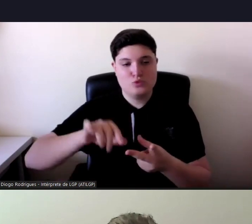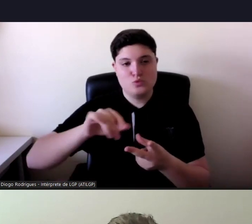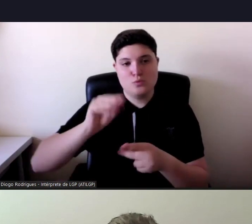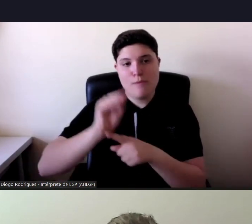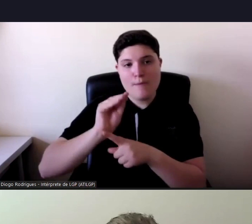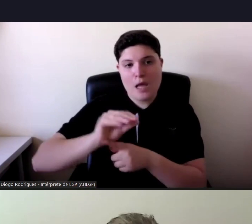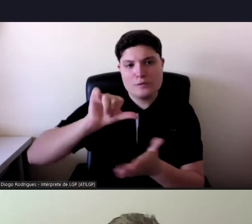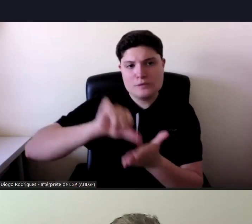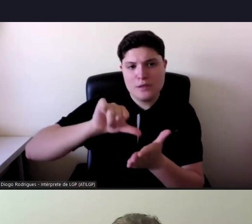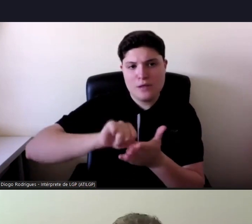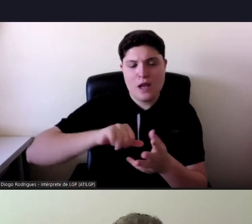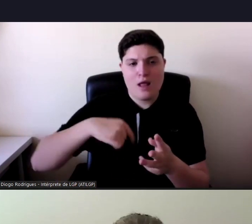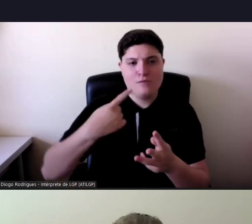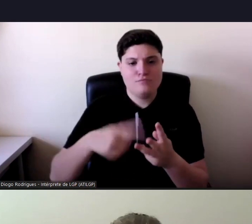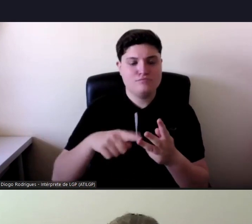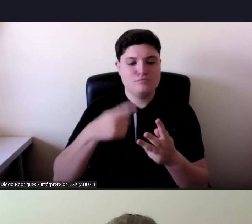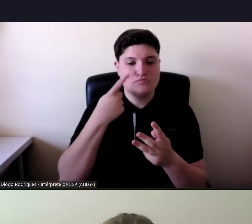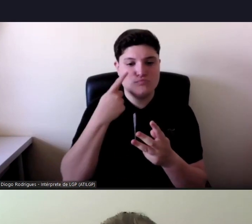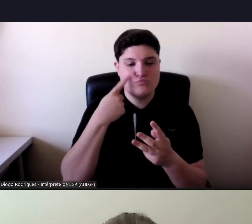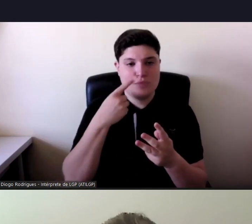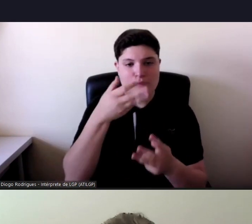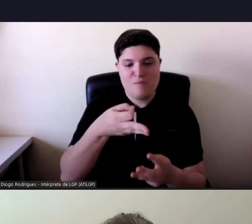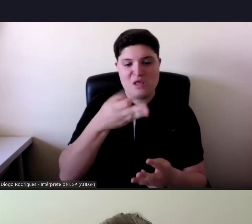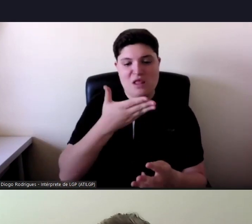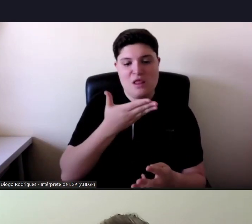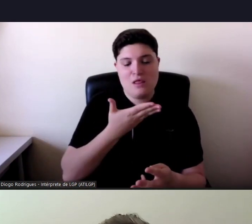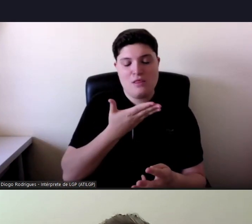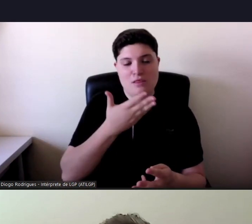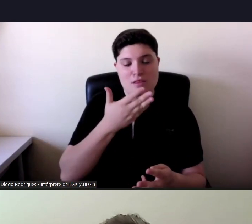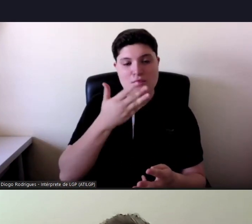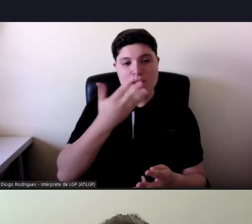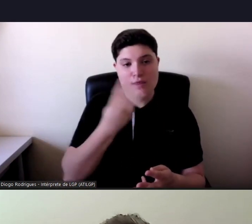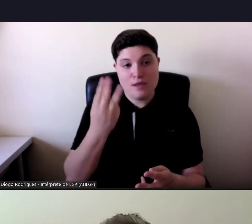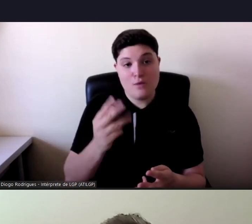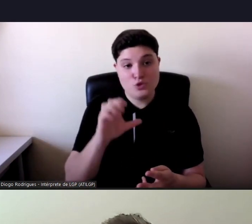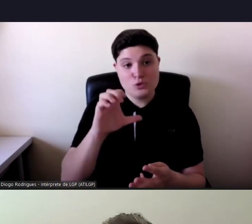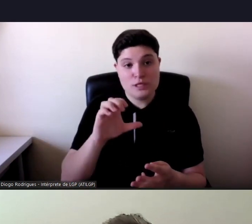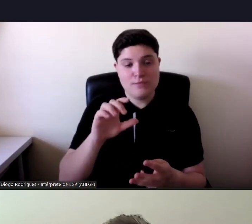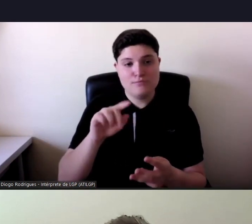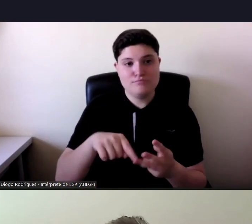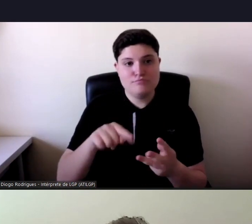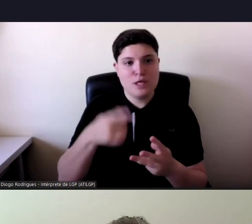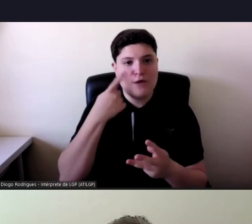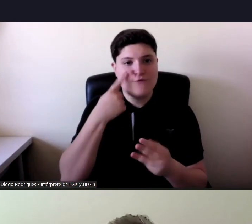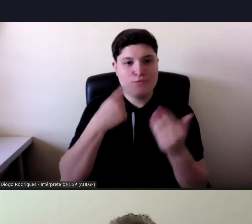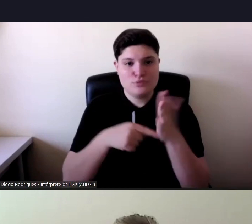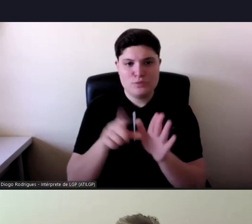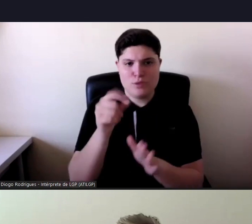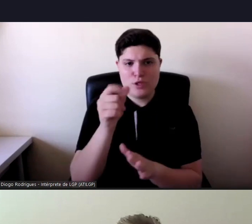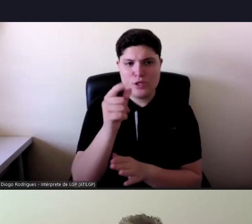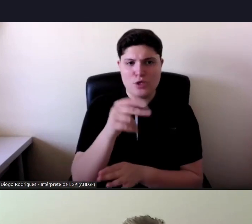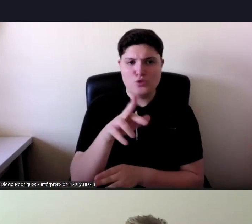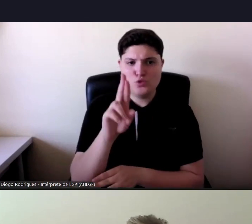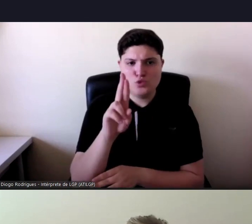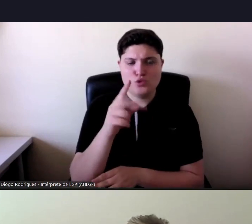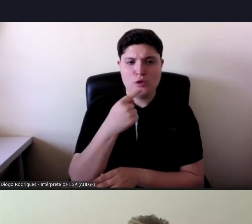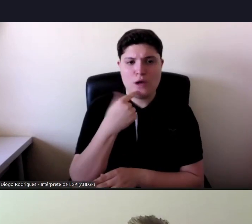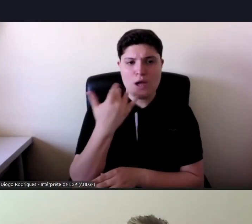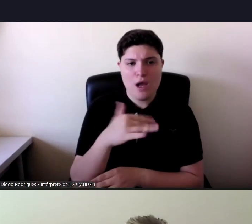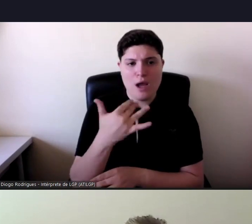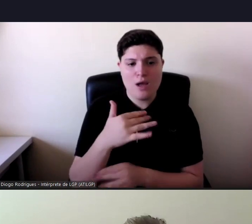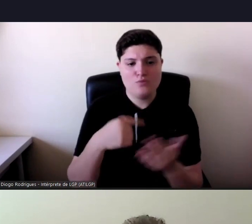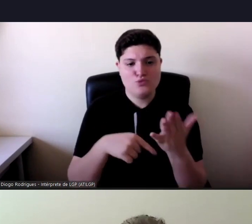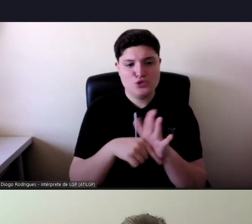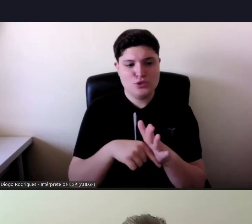última glaciação, como património natural intangível da humanidade, para capturar os benefícios e